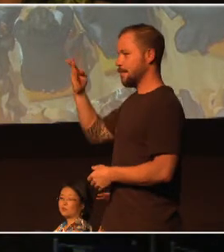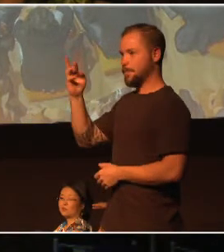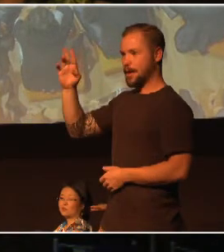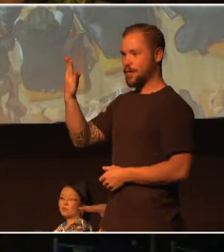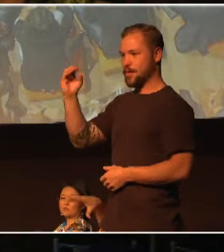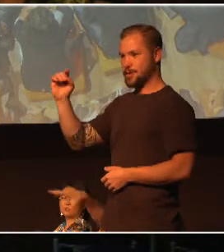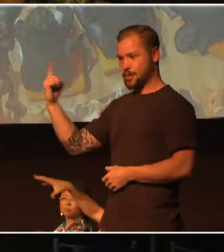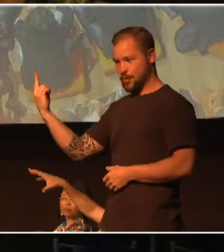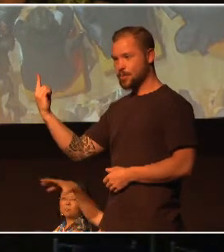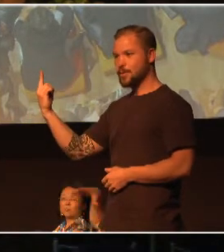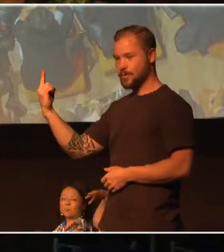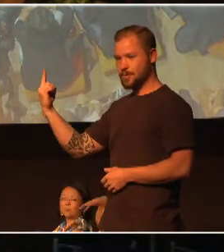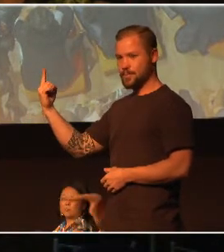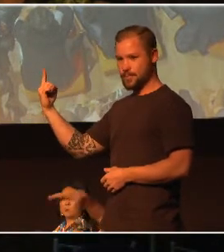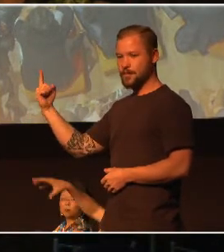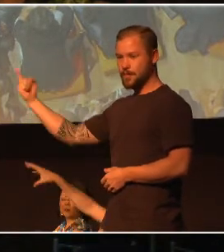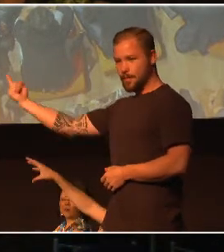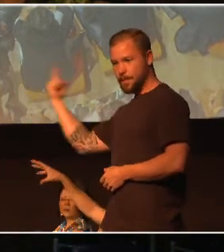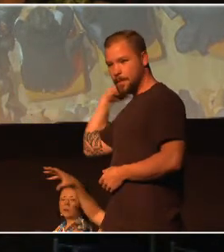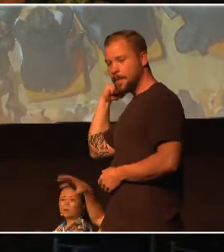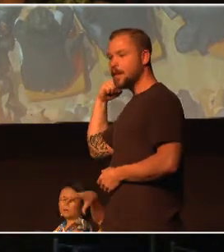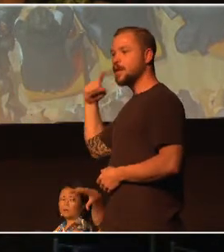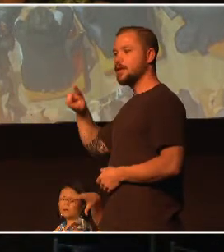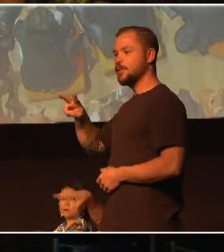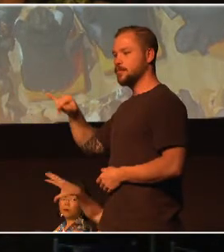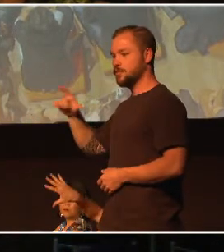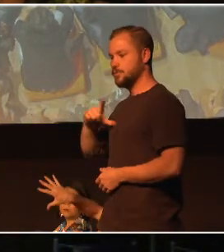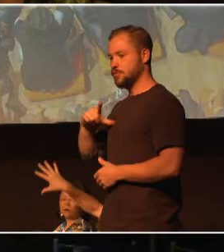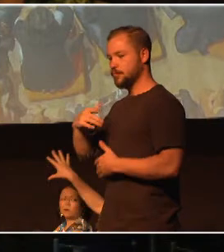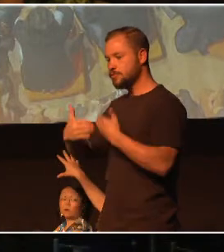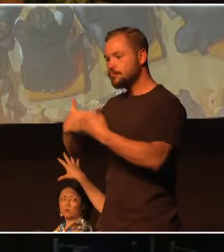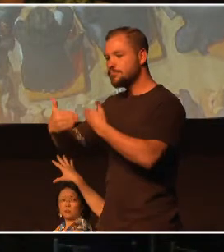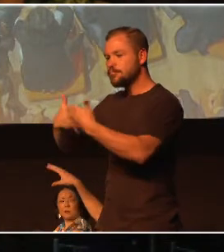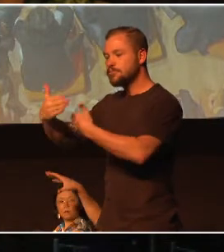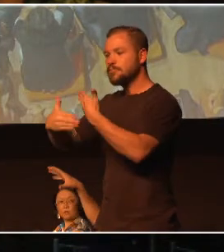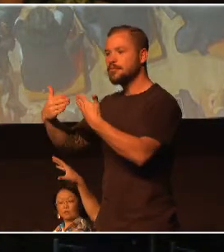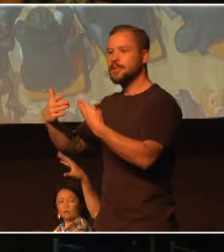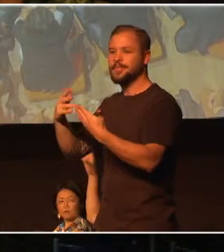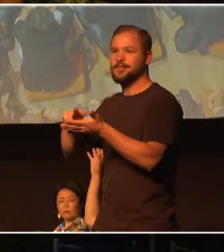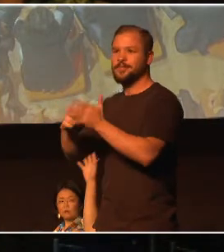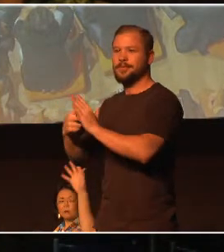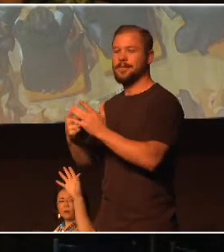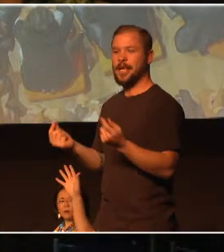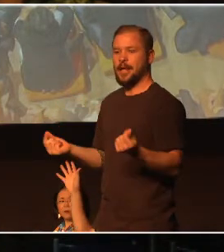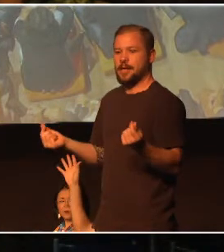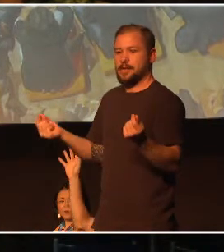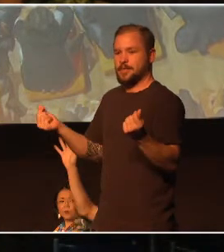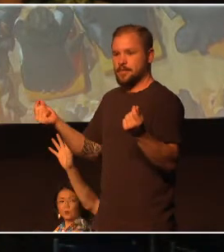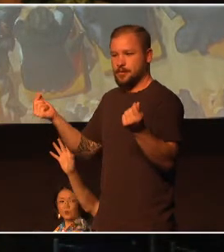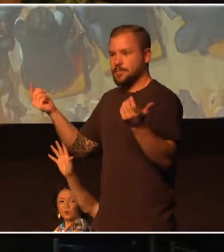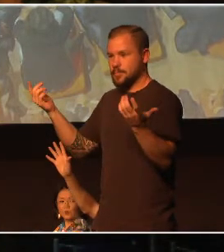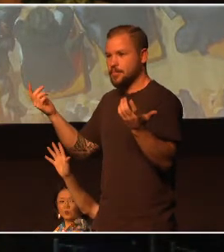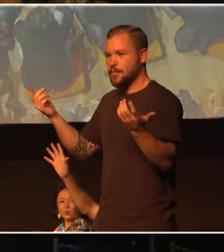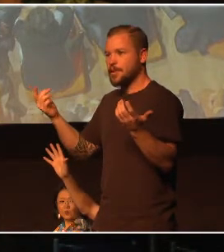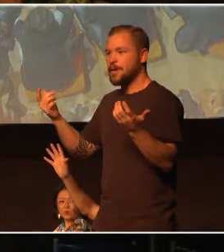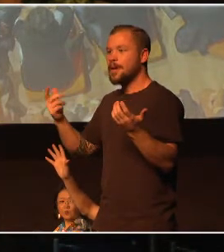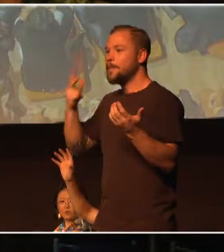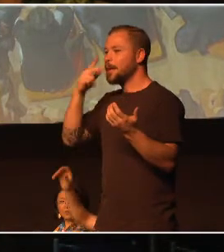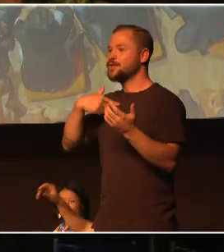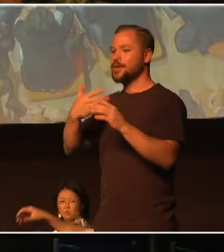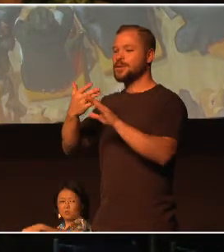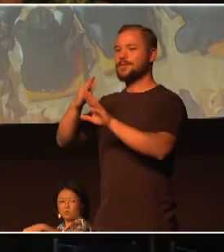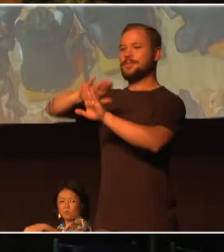aqui, e está se desenvolvendo um nicho de riqueza aqui virado para SC. Mas a gente está de costas para o